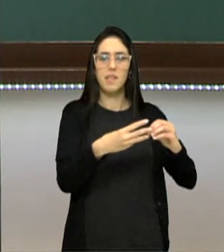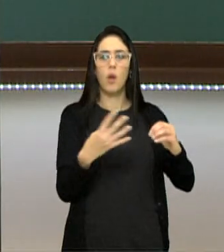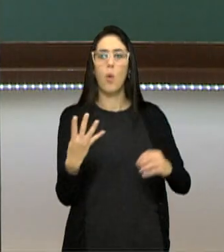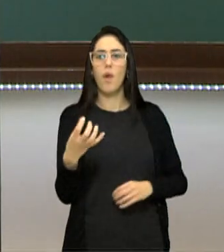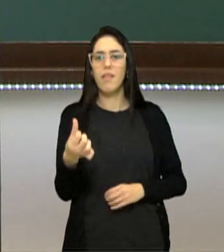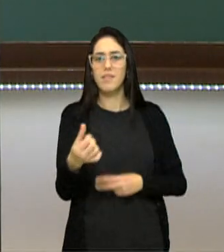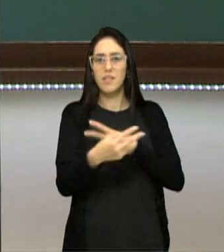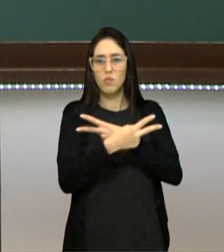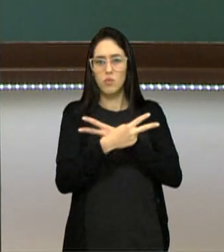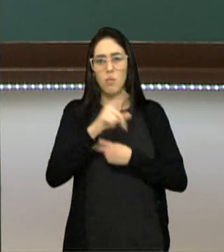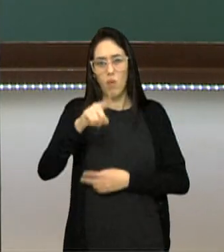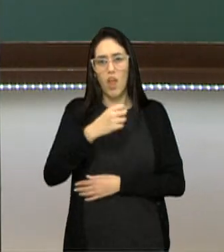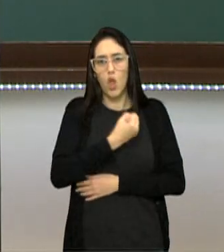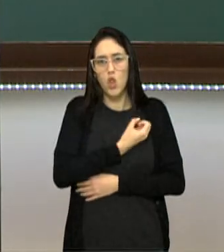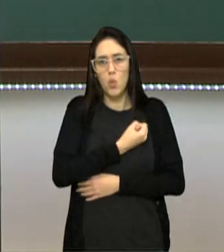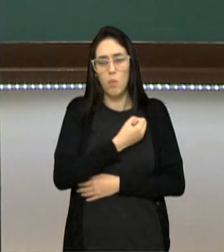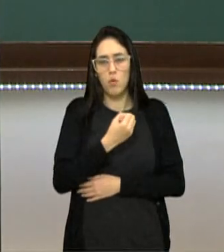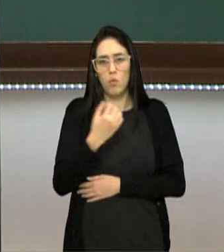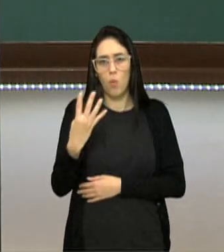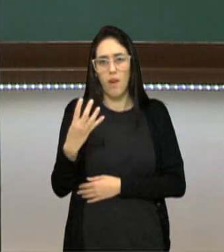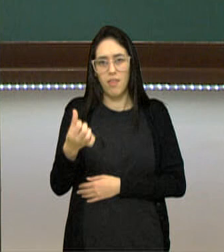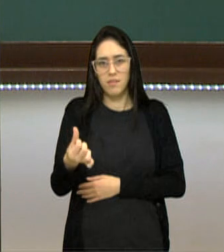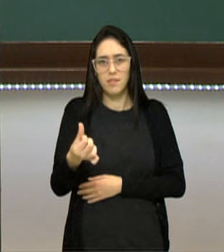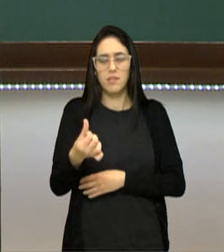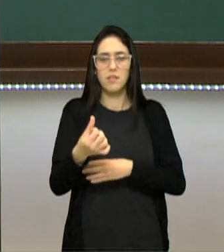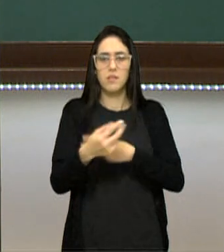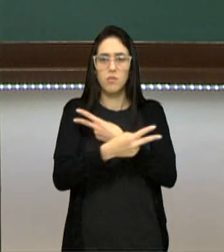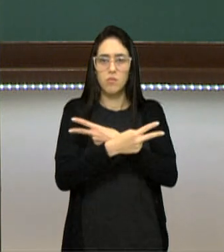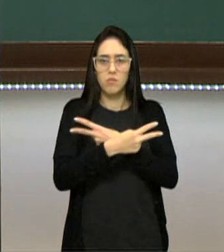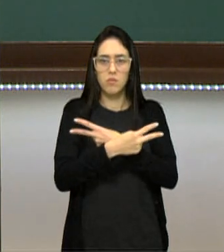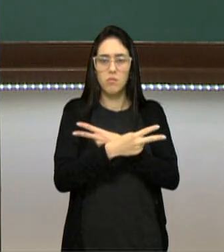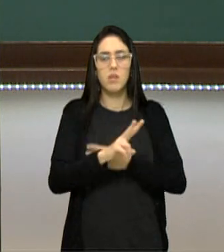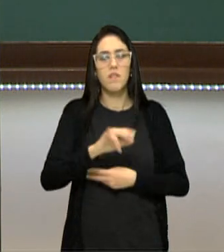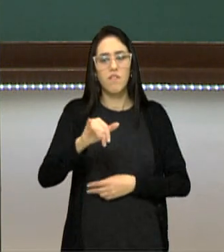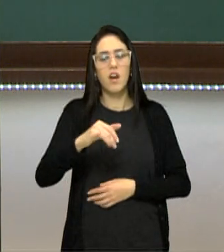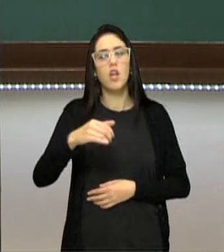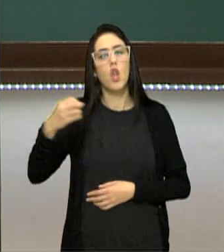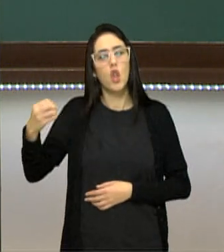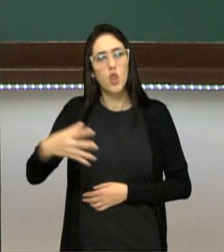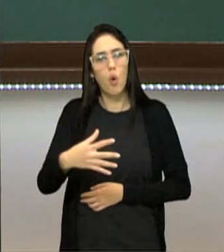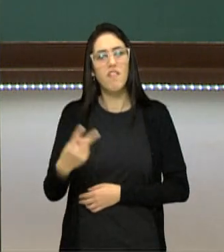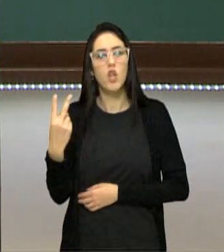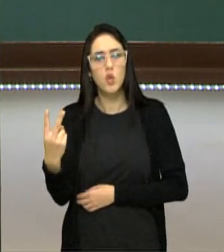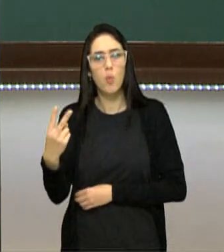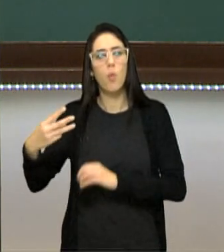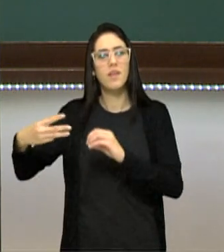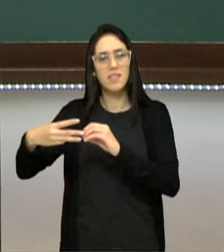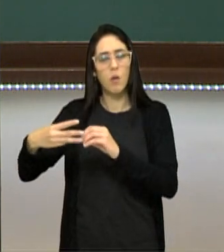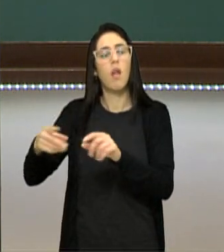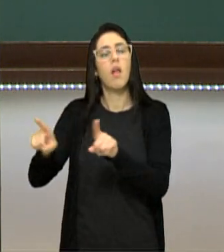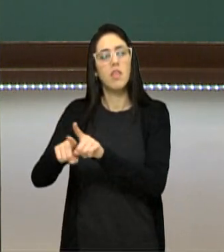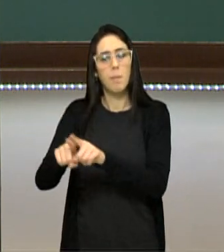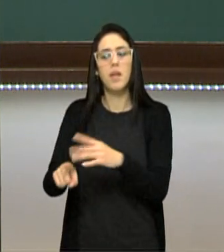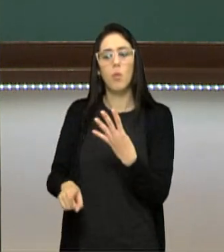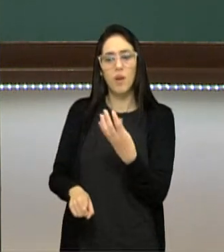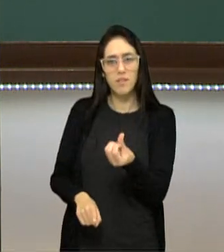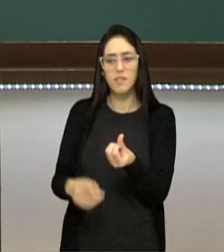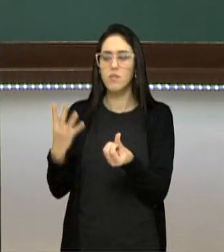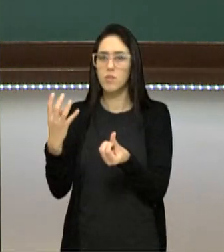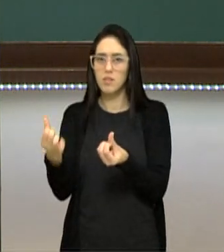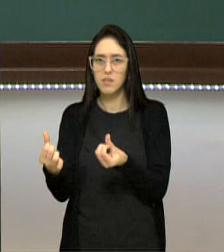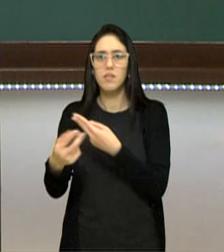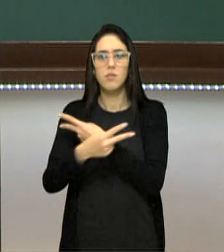nosso número diploide específico, produziriam 2 novas células também com 46 cromossomos. Por isso, uma divisão